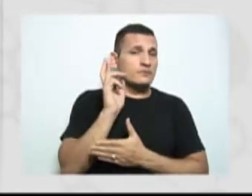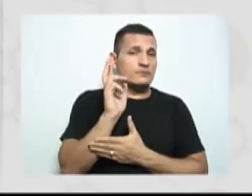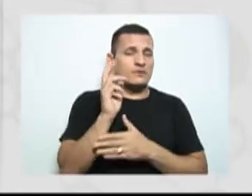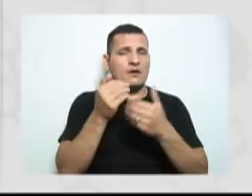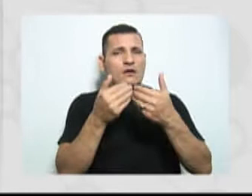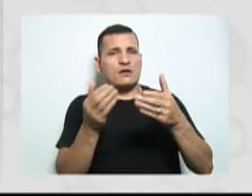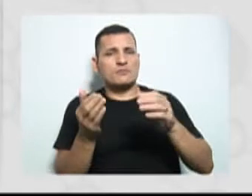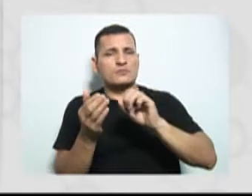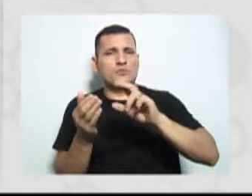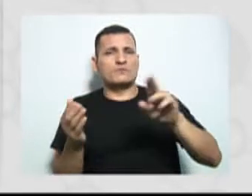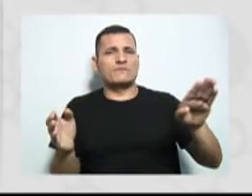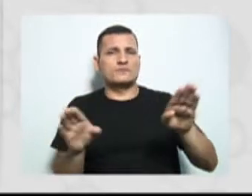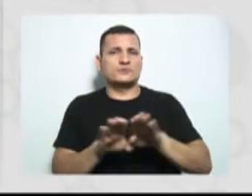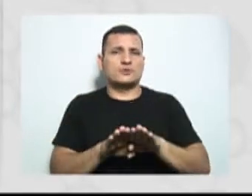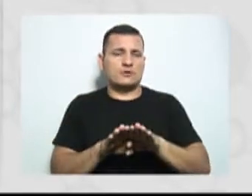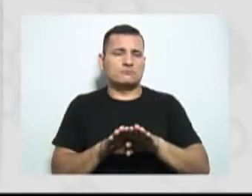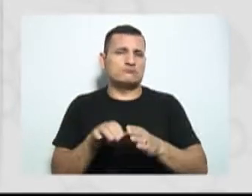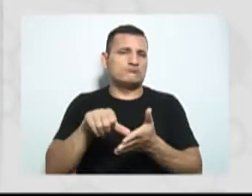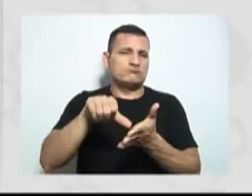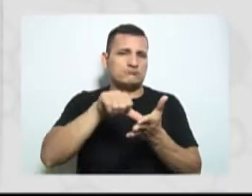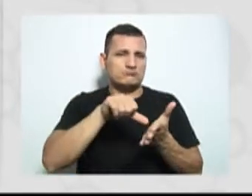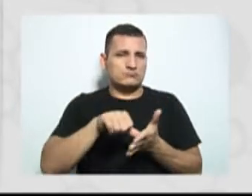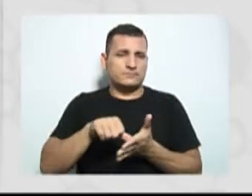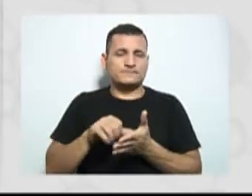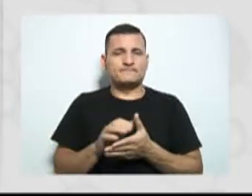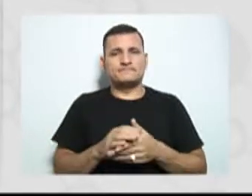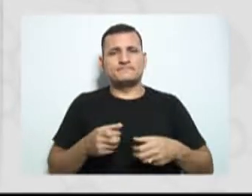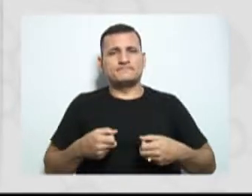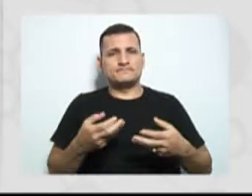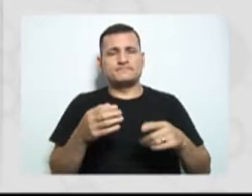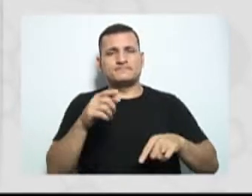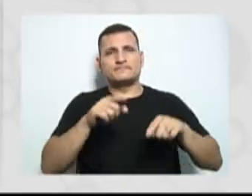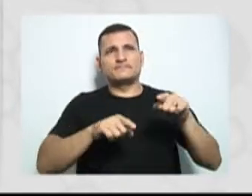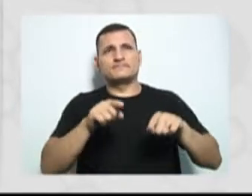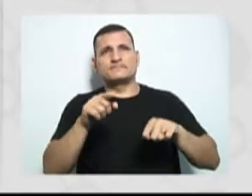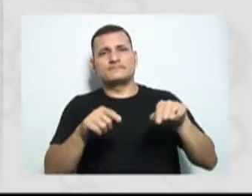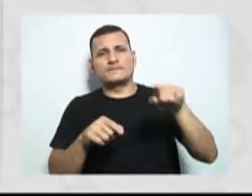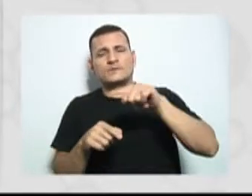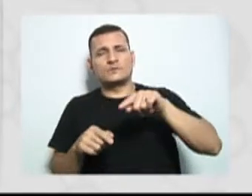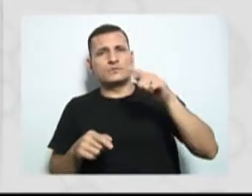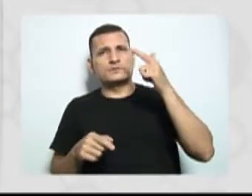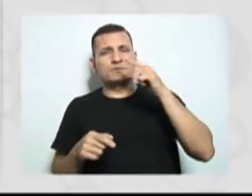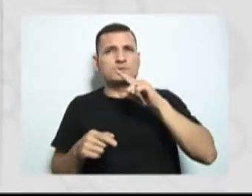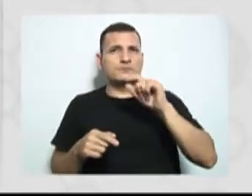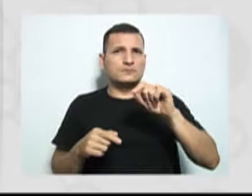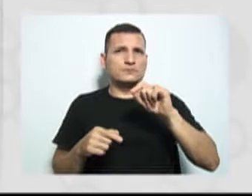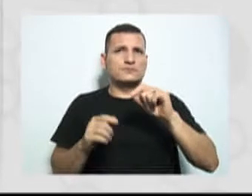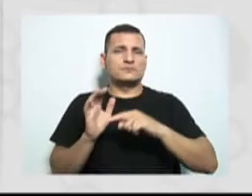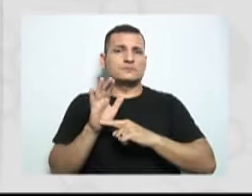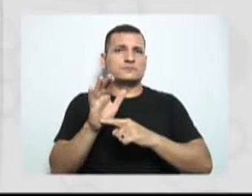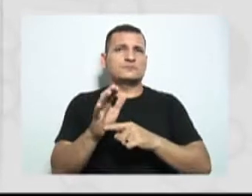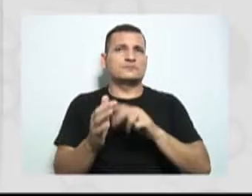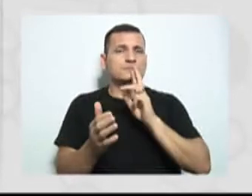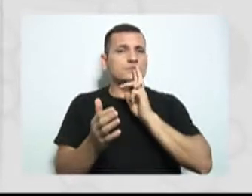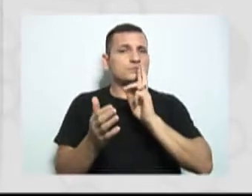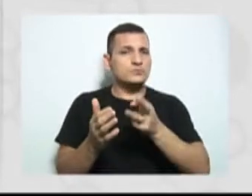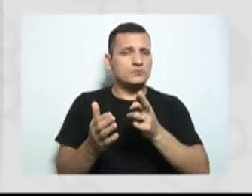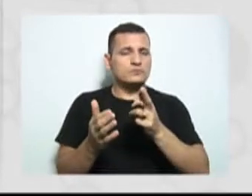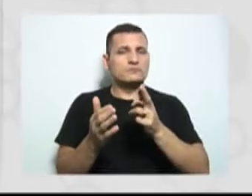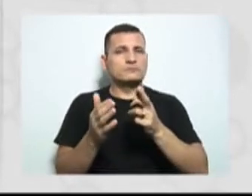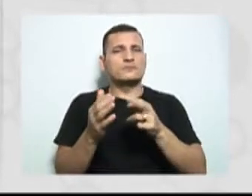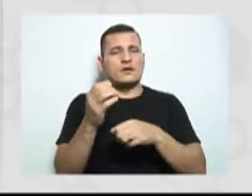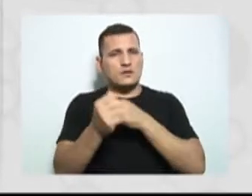de negócios ou filial. Através do custeio variável, vocês conseguem o quê? Com a demonstração do resultado do exercício, vocês